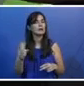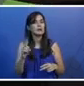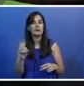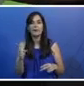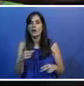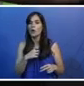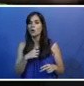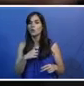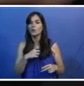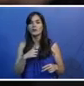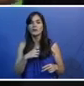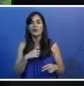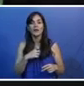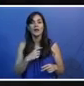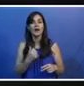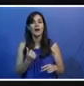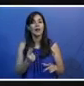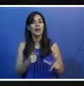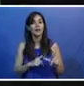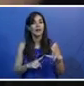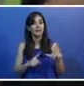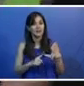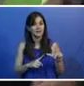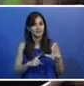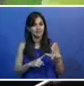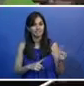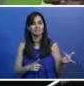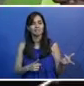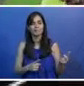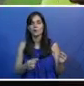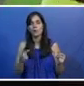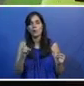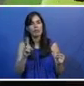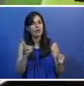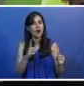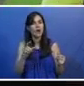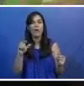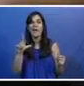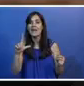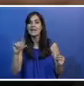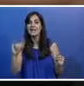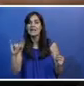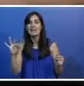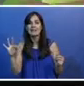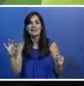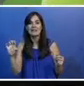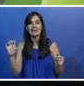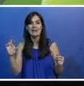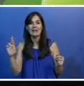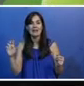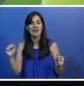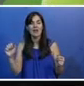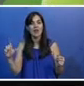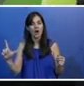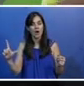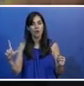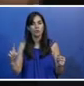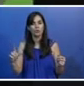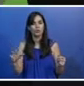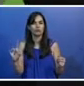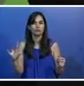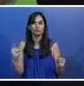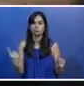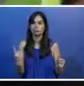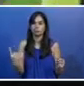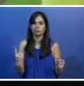parte literal, ok? Quando é um número sozinho, não tem parte literal. É chamado termo